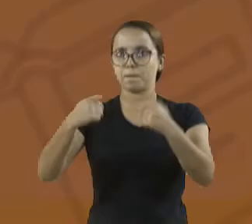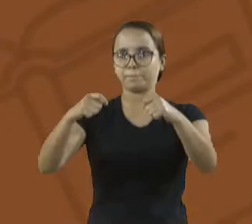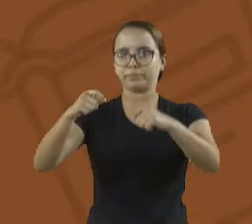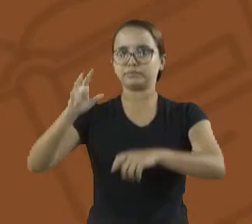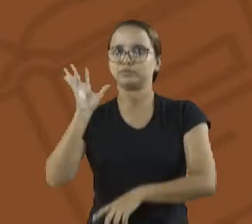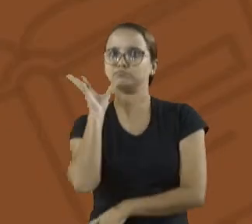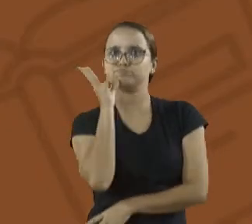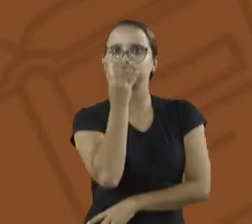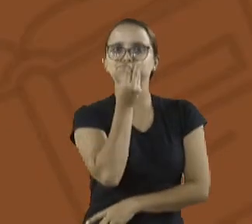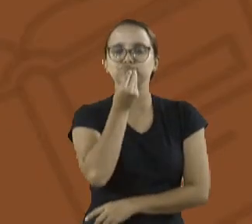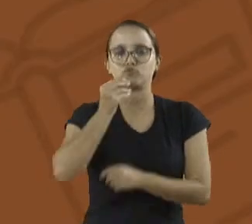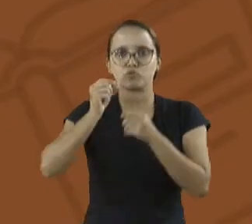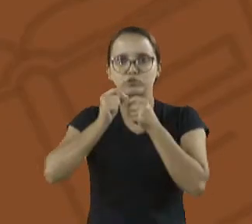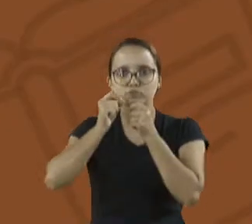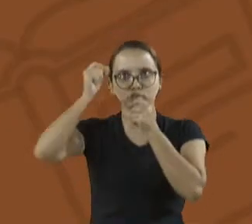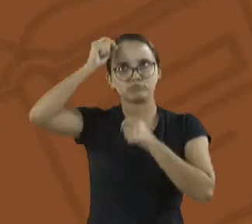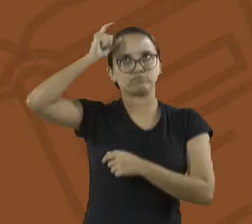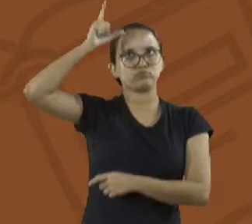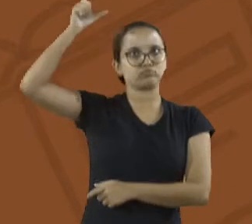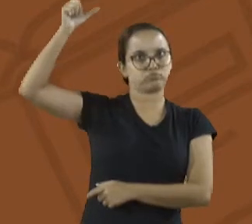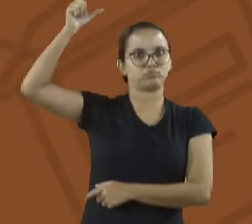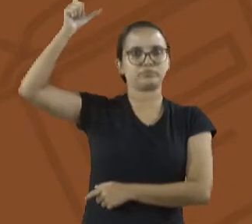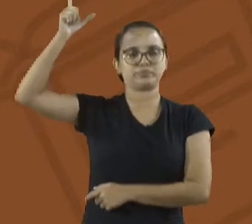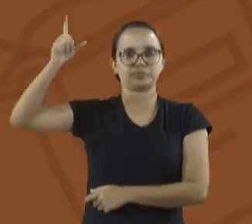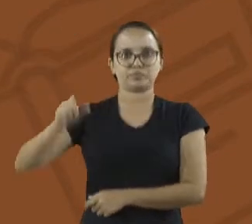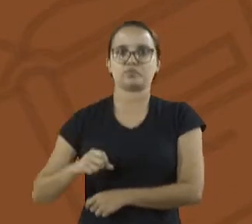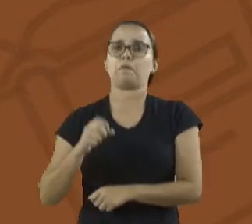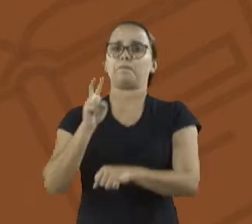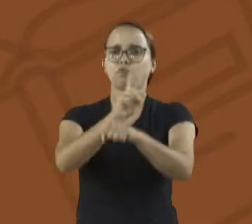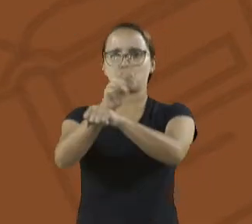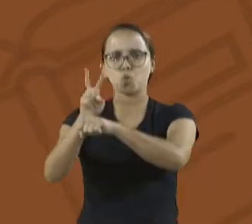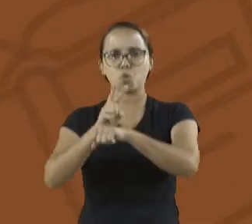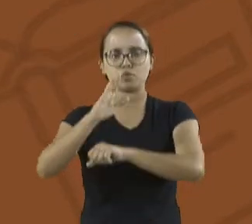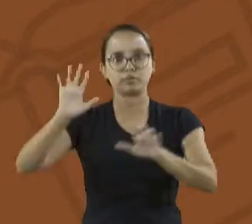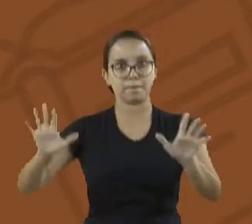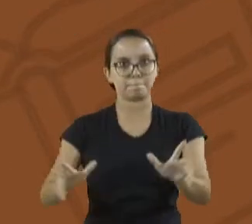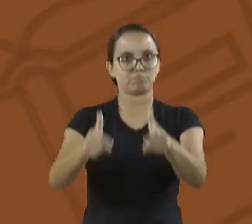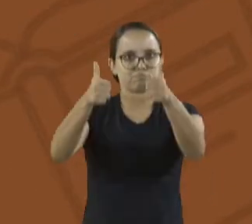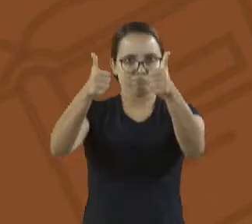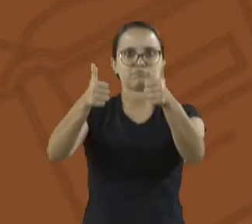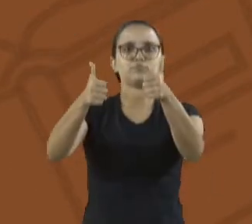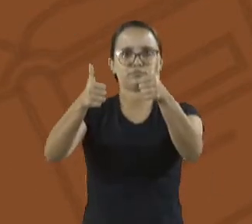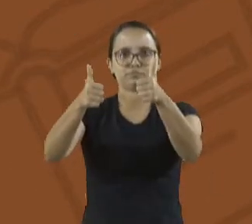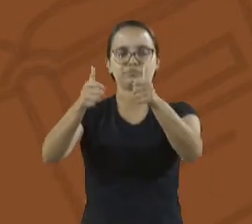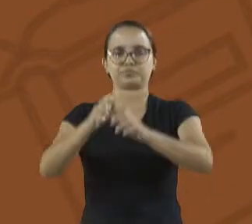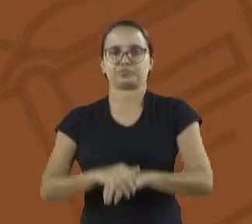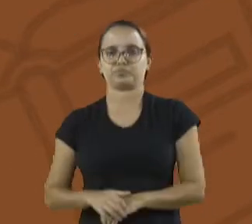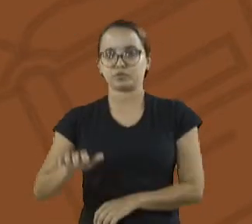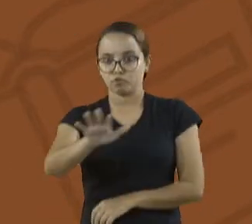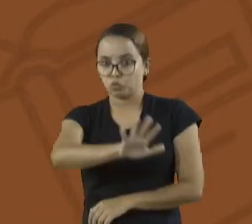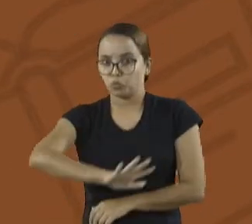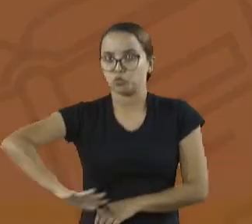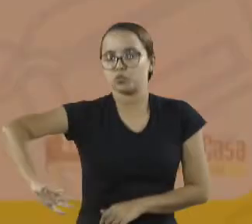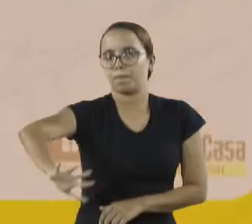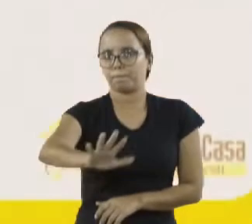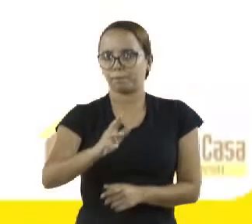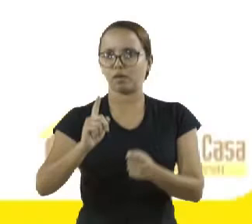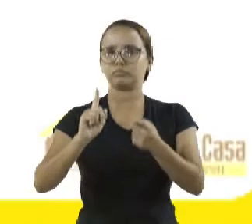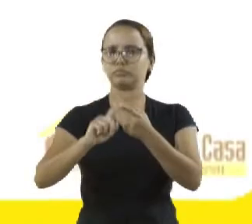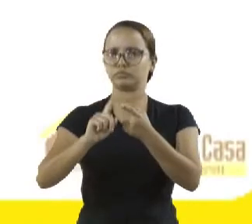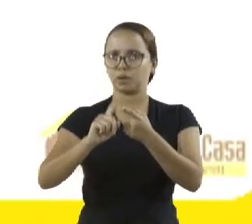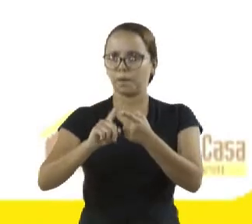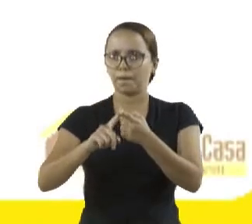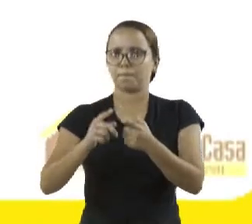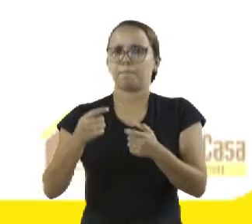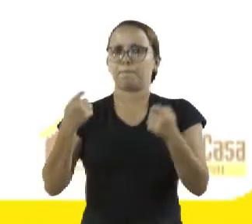saber como se alimentar melhor, como se cuidar melhor. O ambiente físico faz parte desse contexto, a partir do momento que a gente não